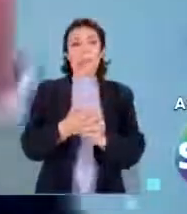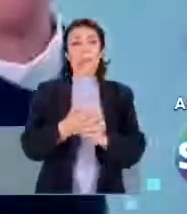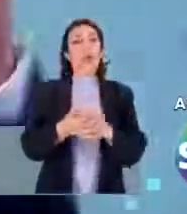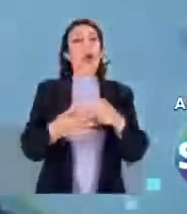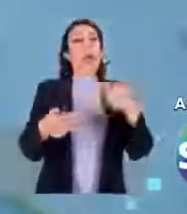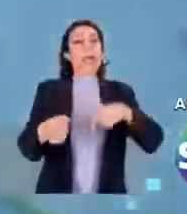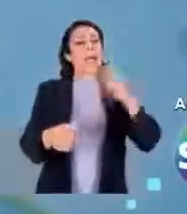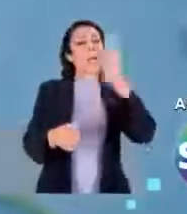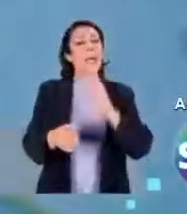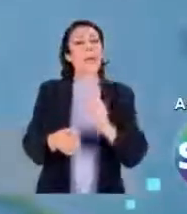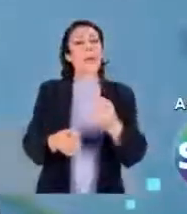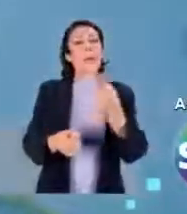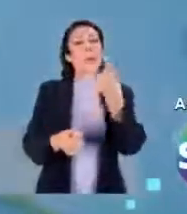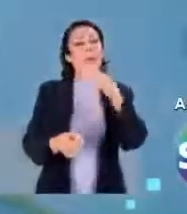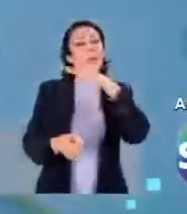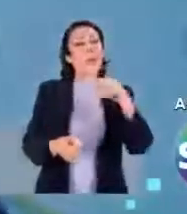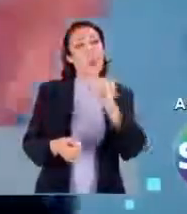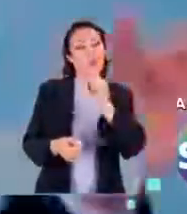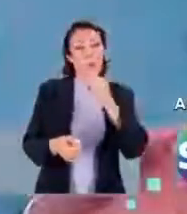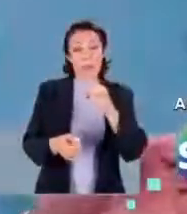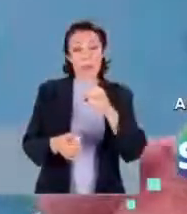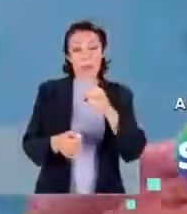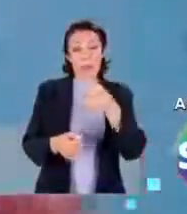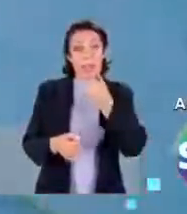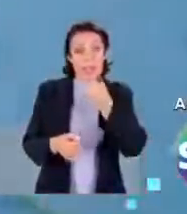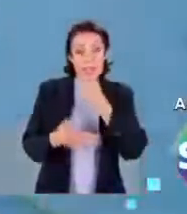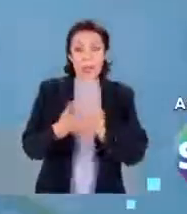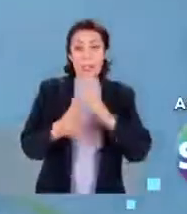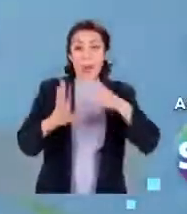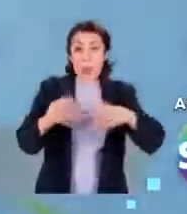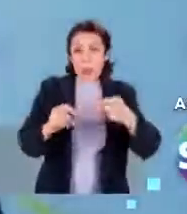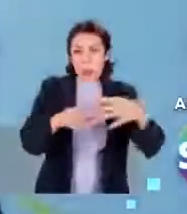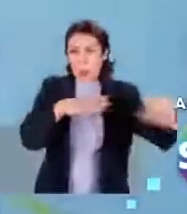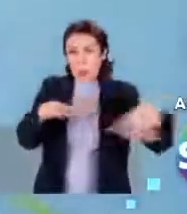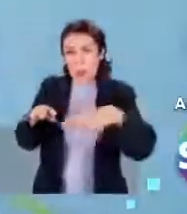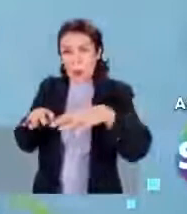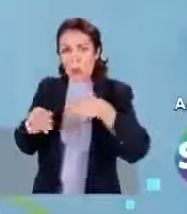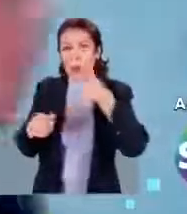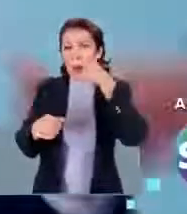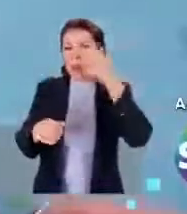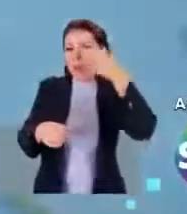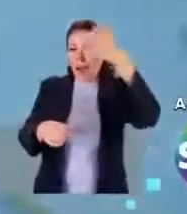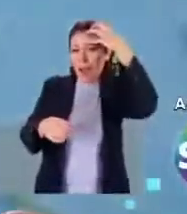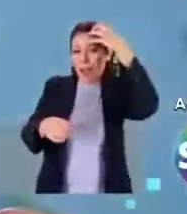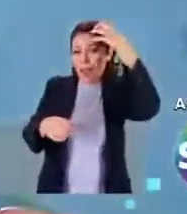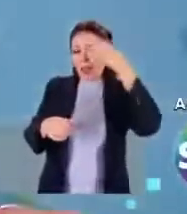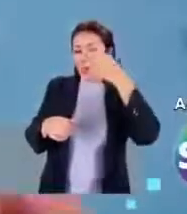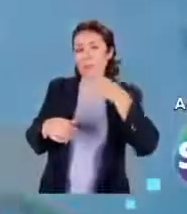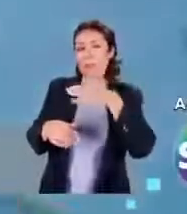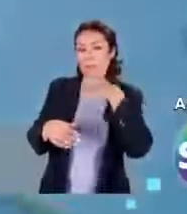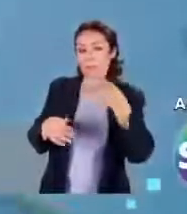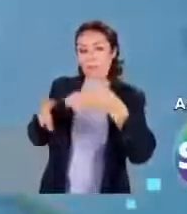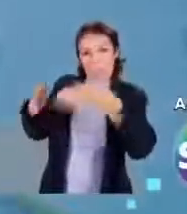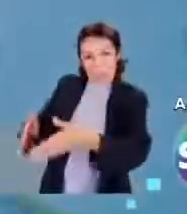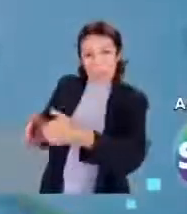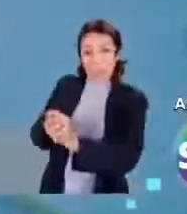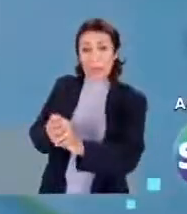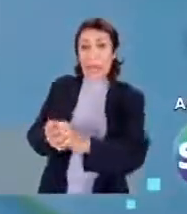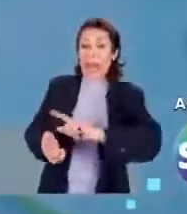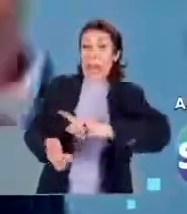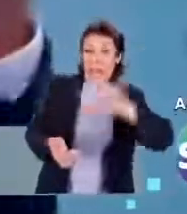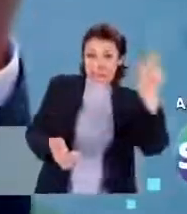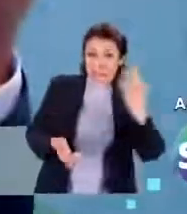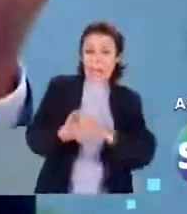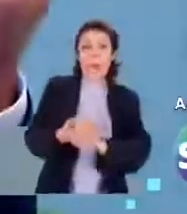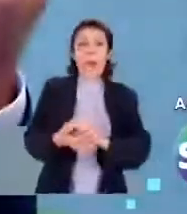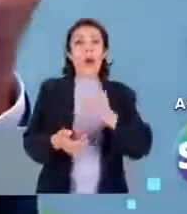Brasil gasta um oitavo do que a Inglaterra tá todo mundo prestando atenção no enterro da rainha o sistema inglês lá é parecido com o Brasil e lá eles gastam oito